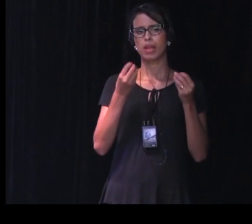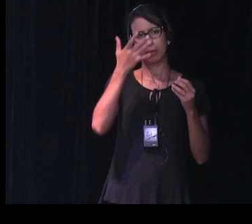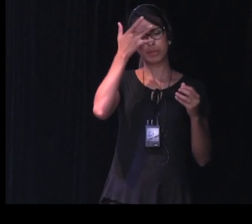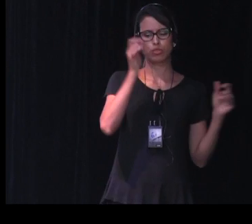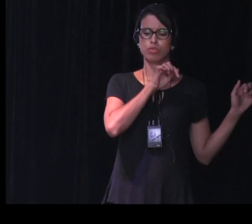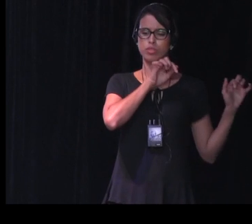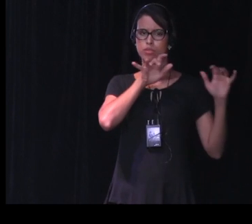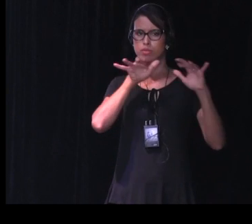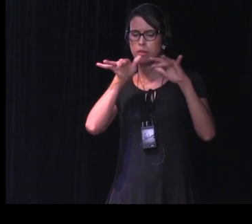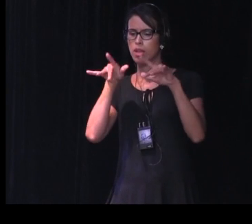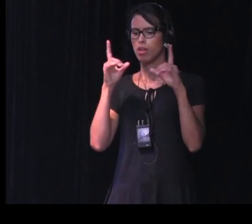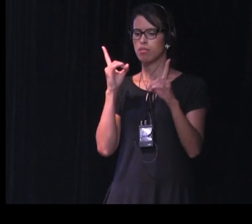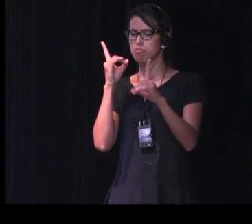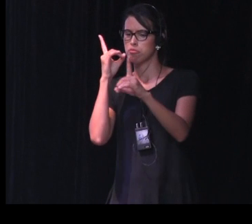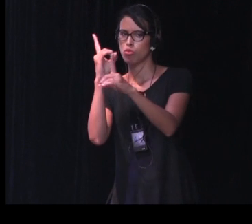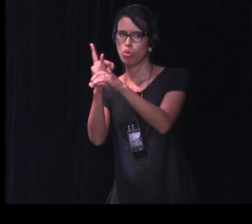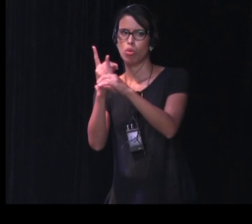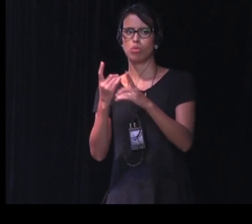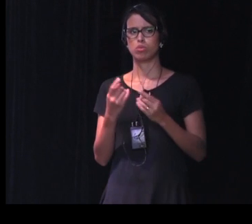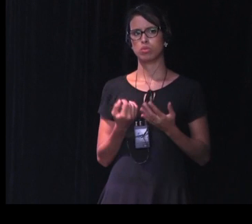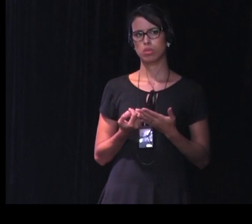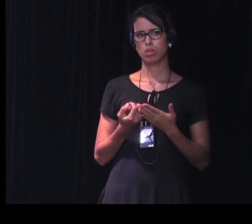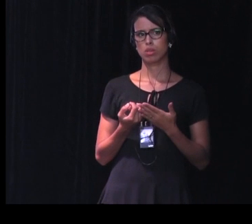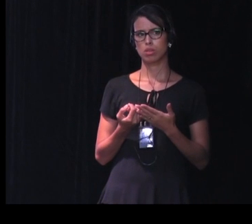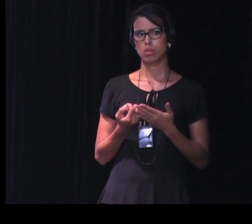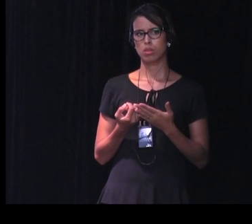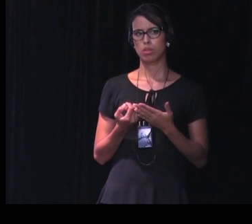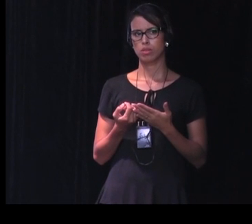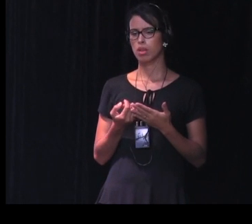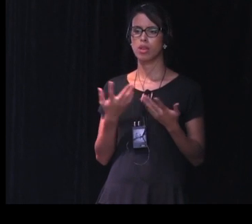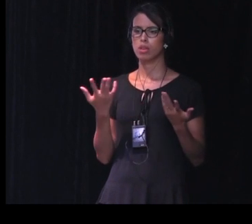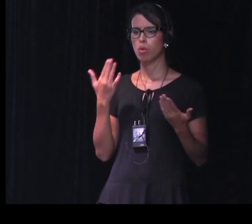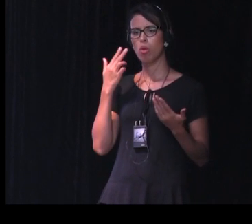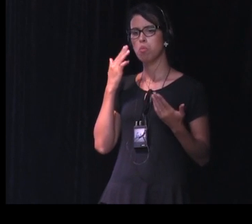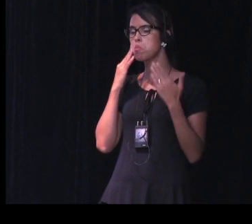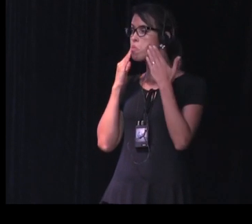E que as pessoas possam se encontrar neste lugar.